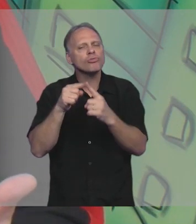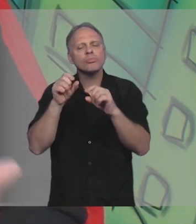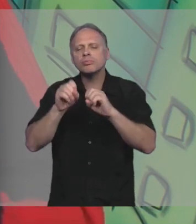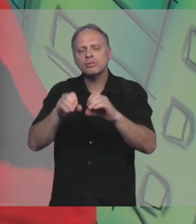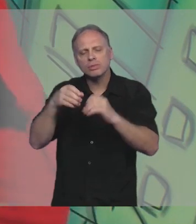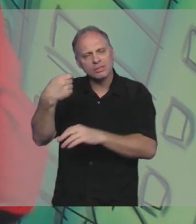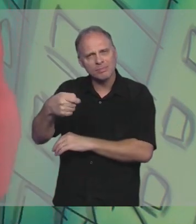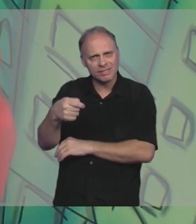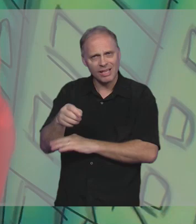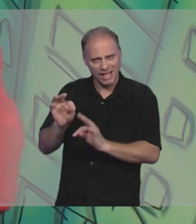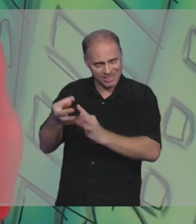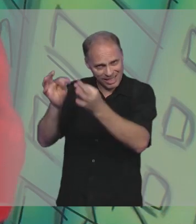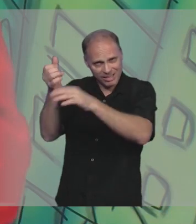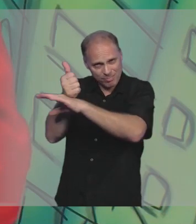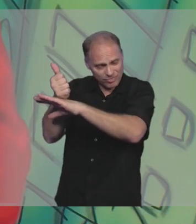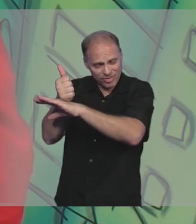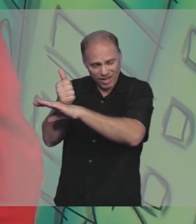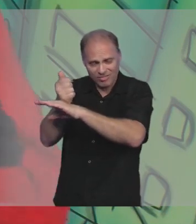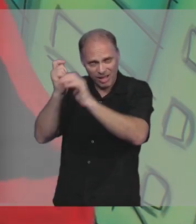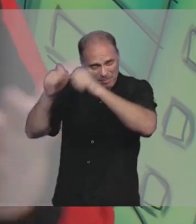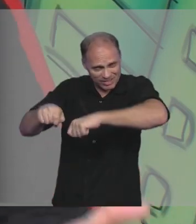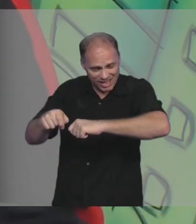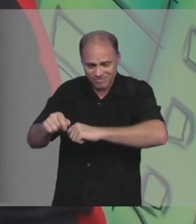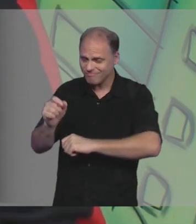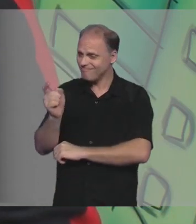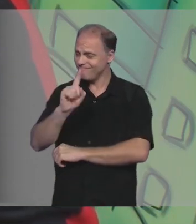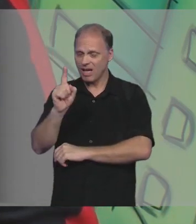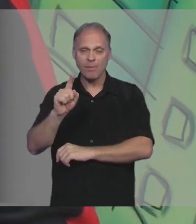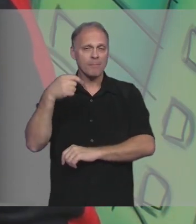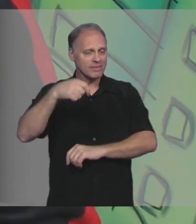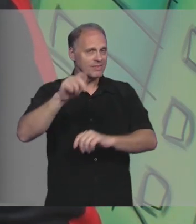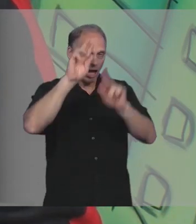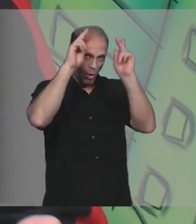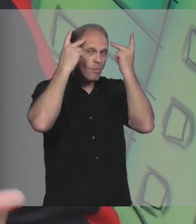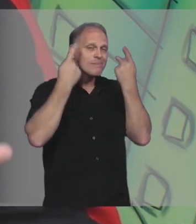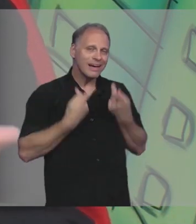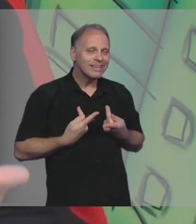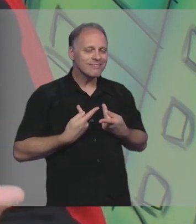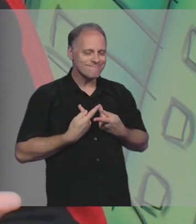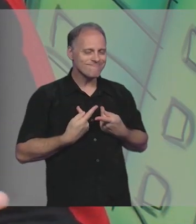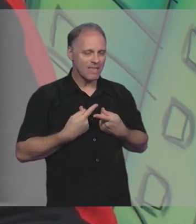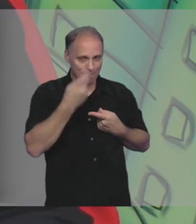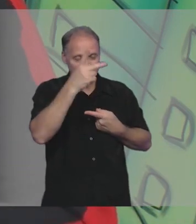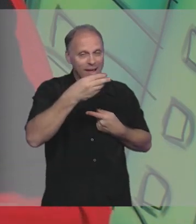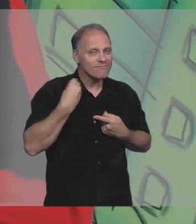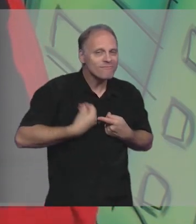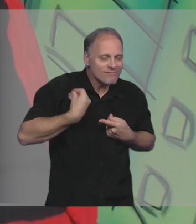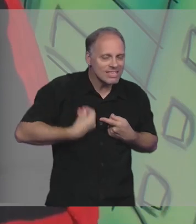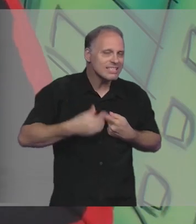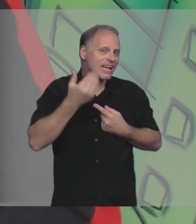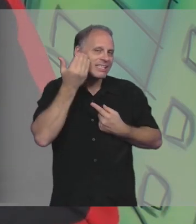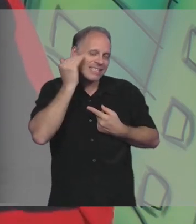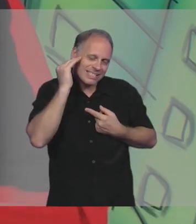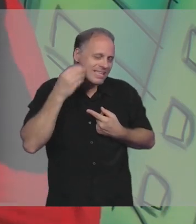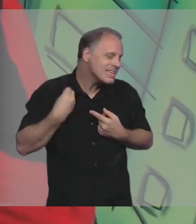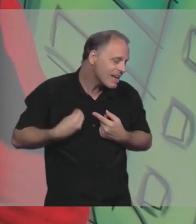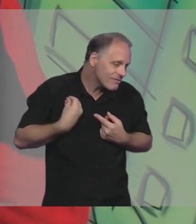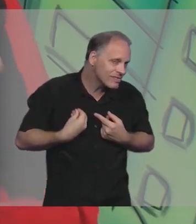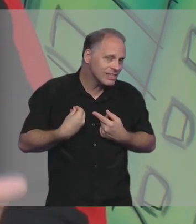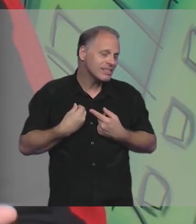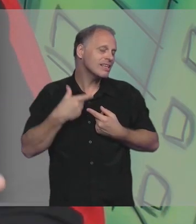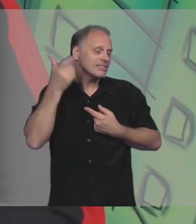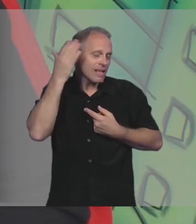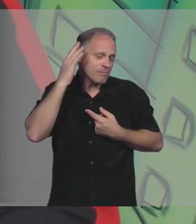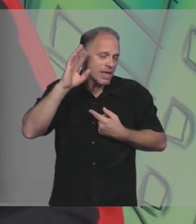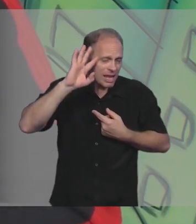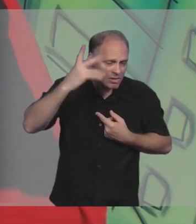precisa? Não é a técnico profissional por competência, é a humana, como você disse, tá? Que é para a vida, entender a vida,